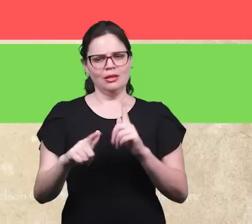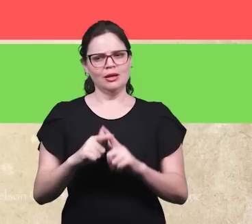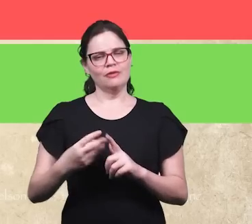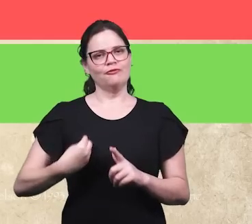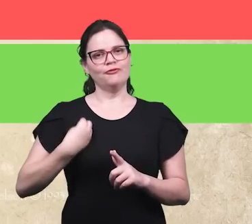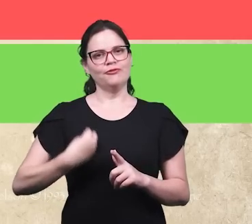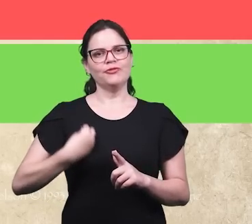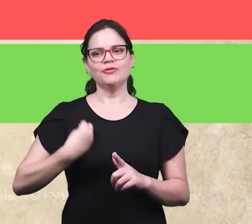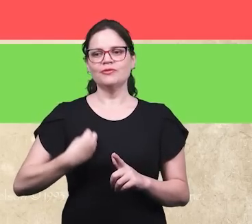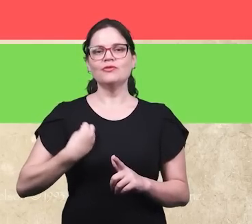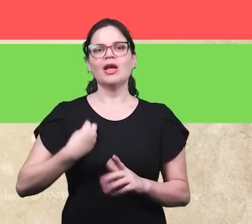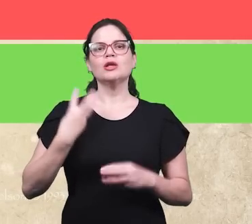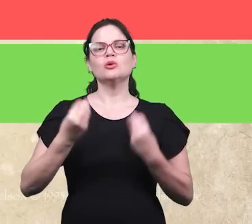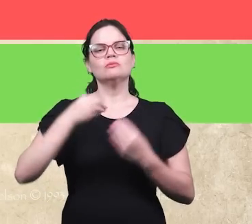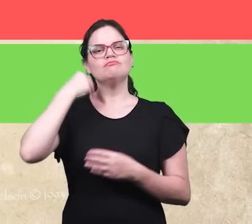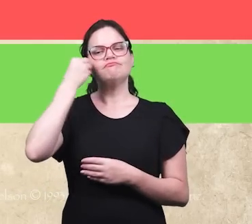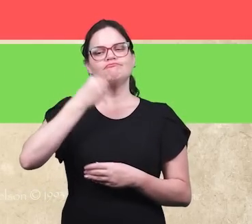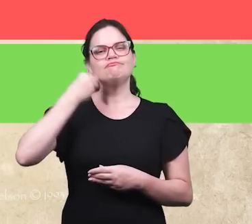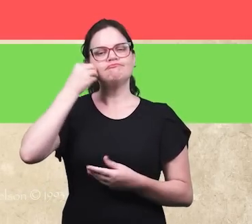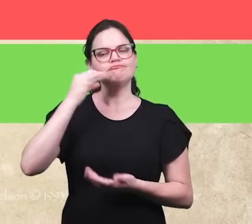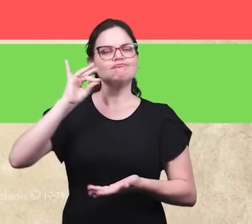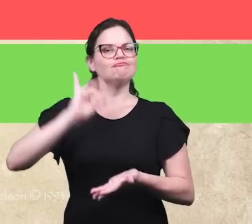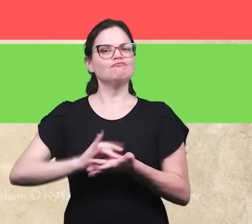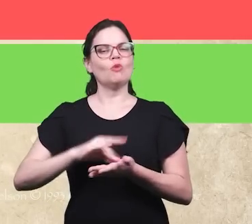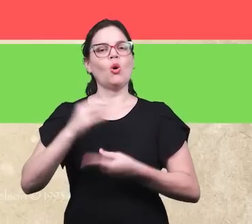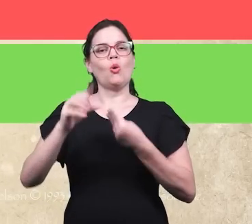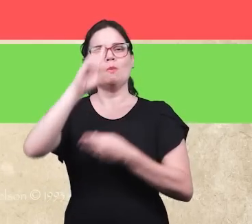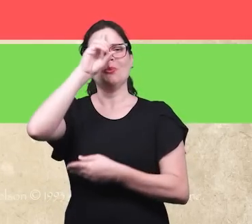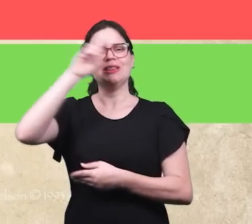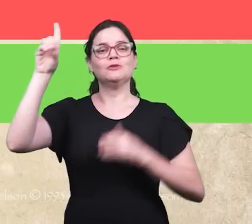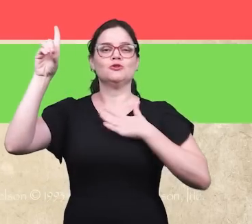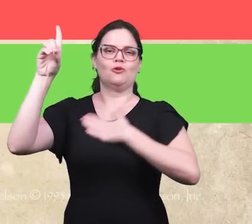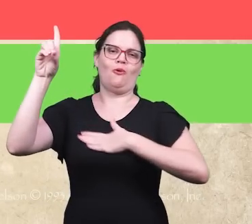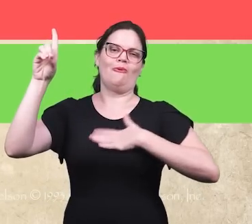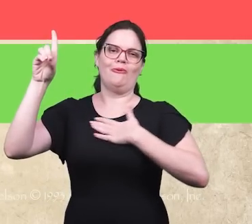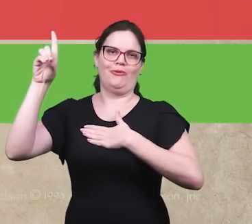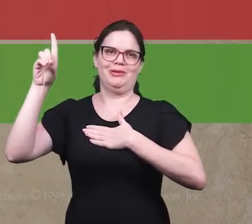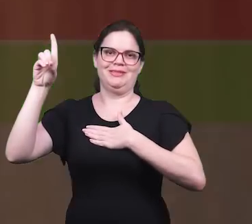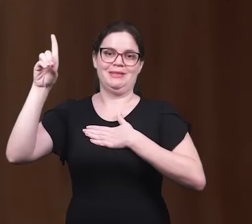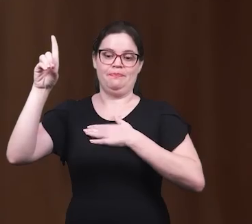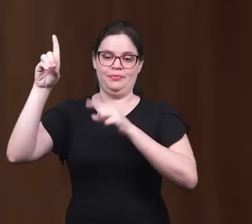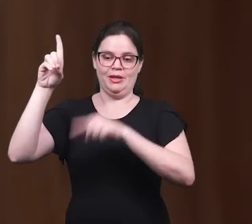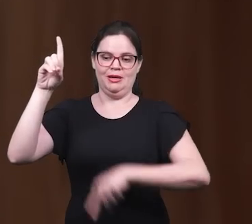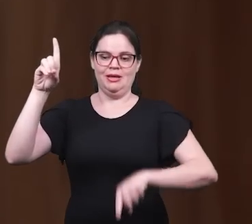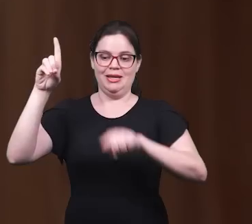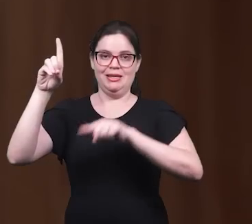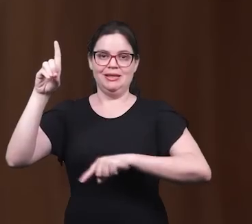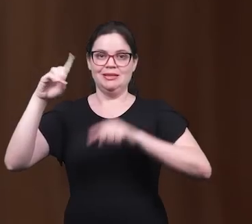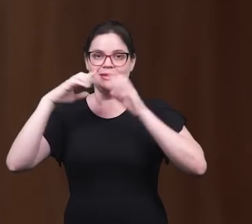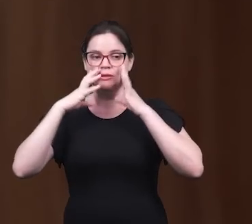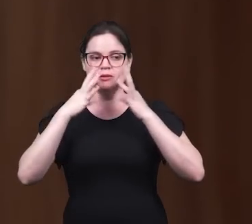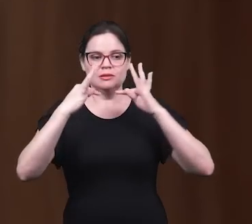Senhor deseja ver de fato a sua igreja, a ponto desse evangelho, desse